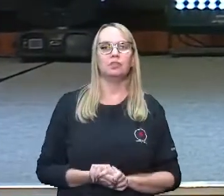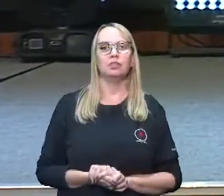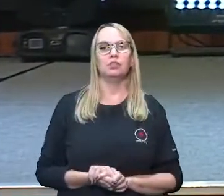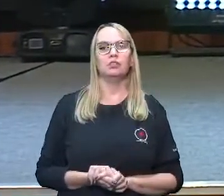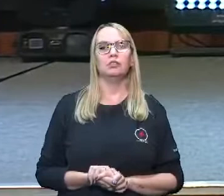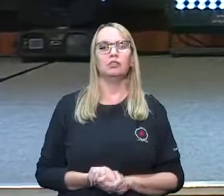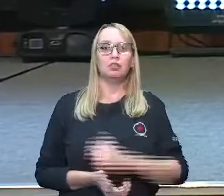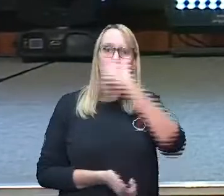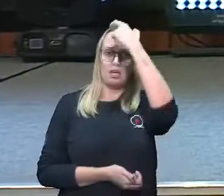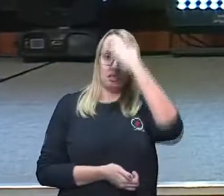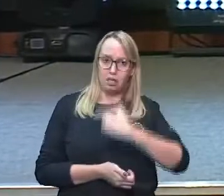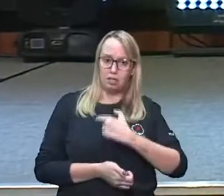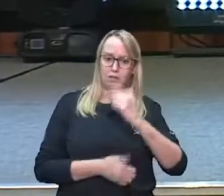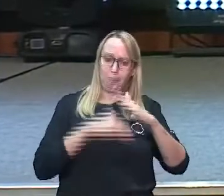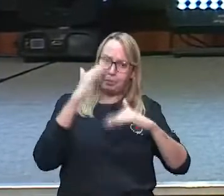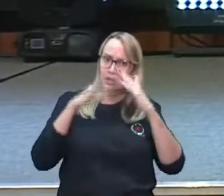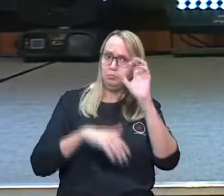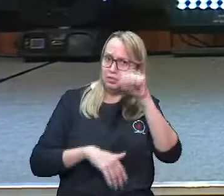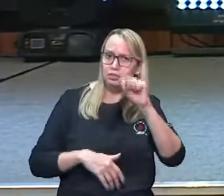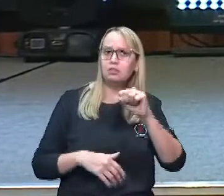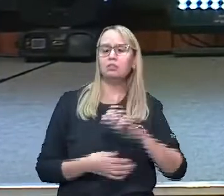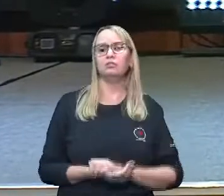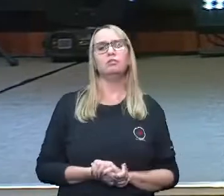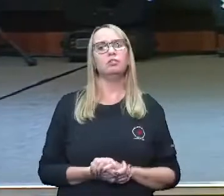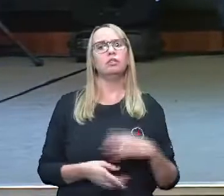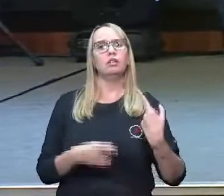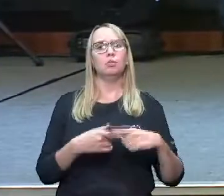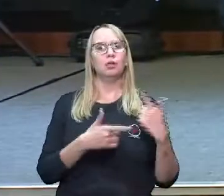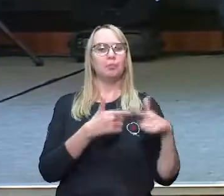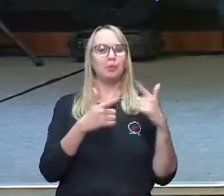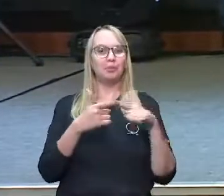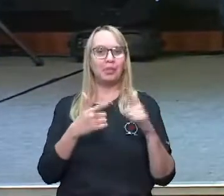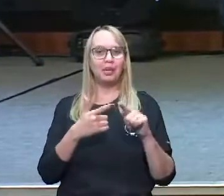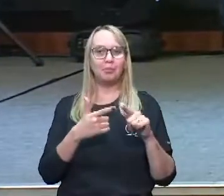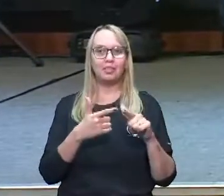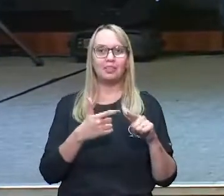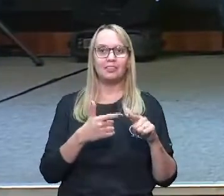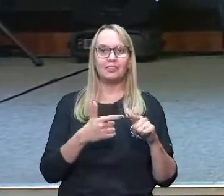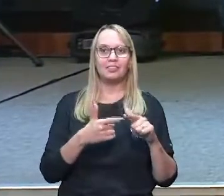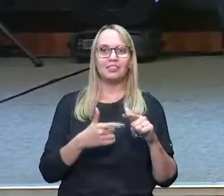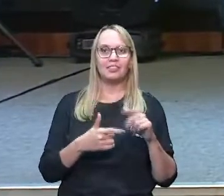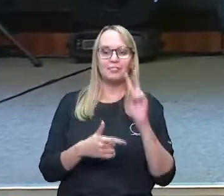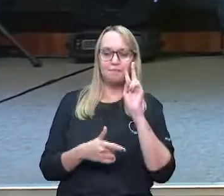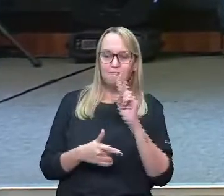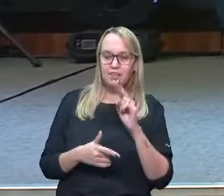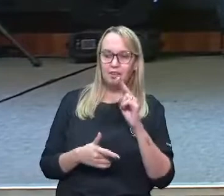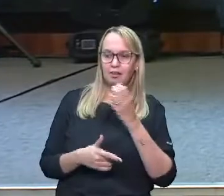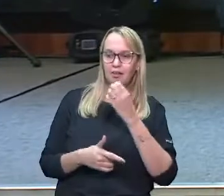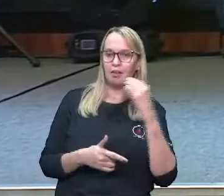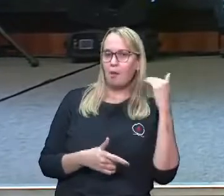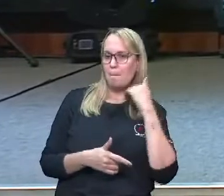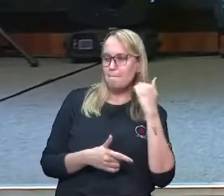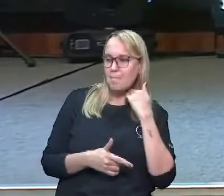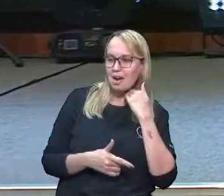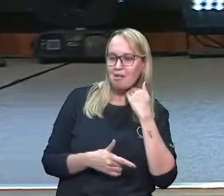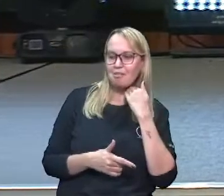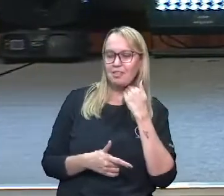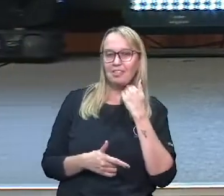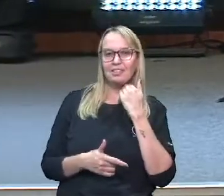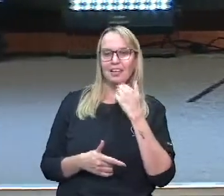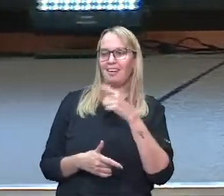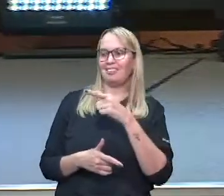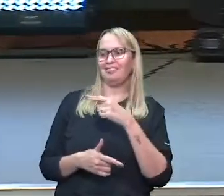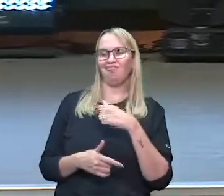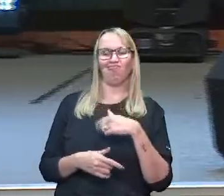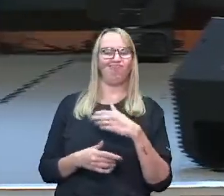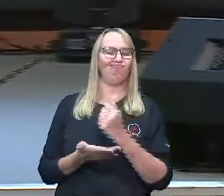que somos prósperos. Porque sabe qual é o problema? A gente olha para o nosso bolso para dizer se somos prósperos ou não. A gente olha para o